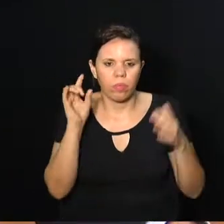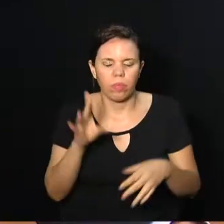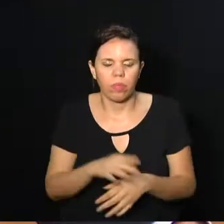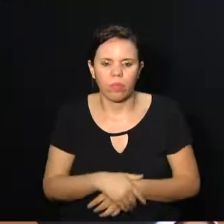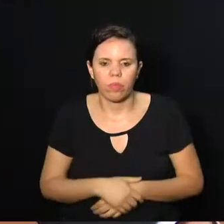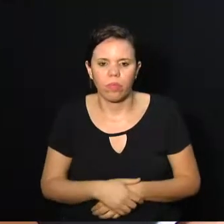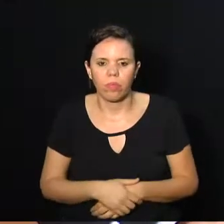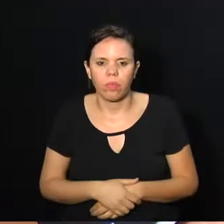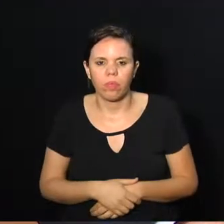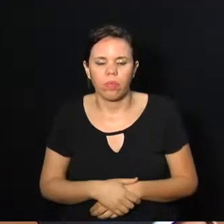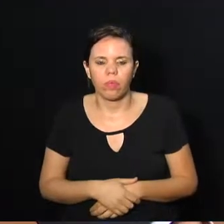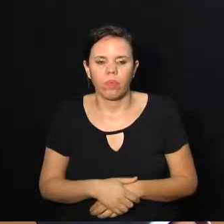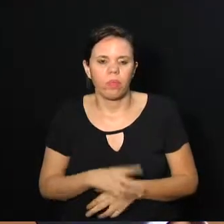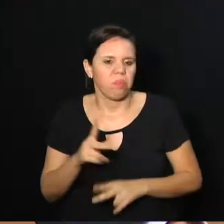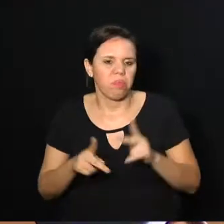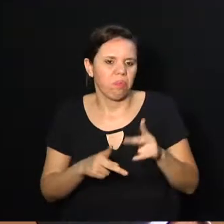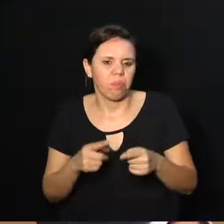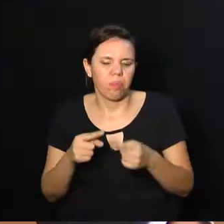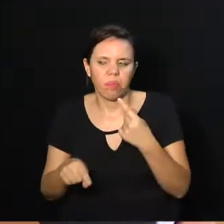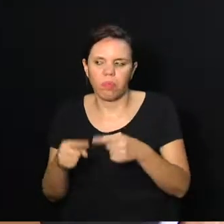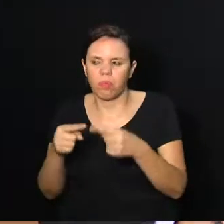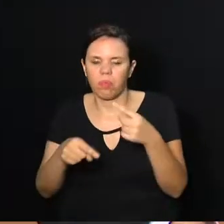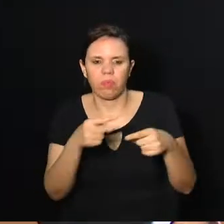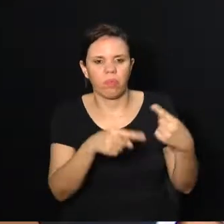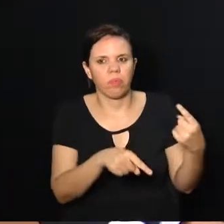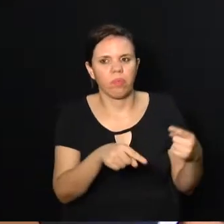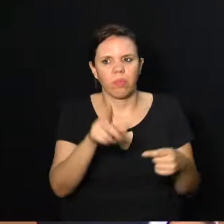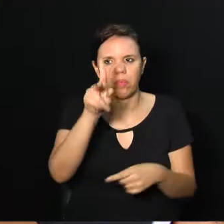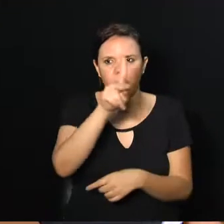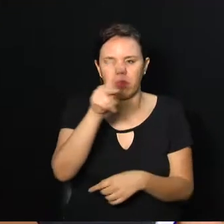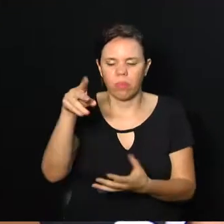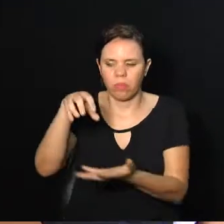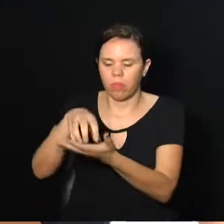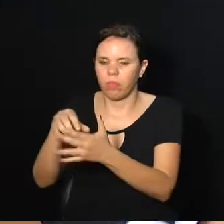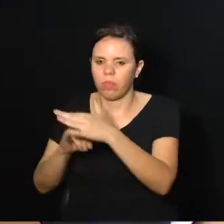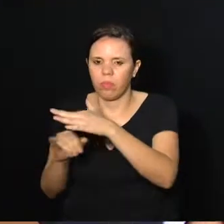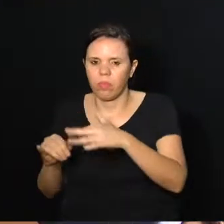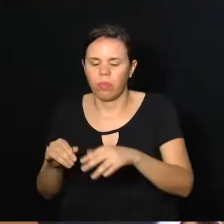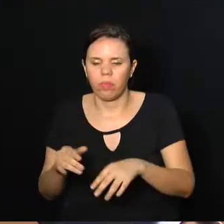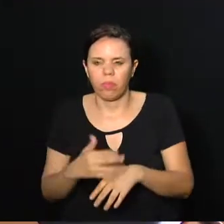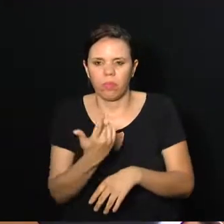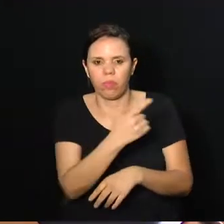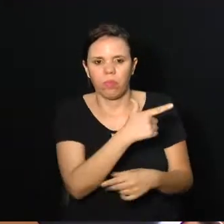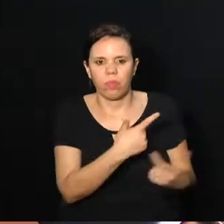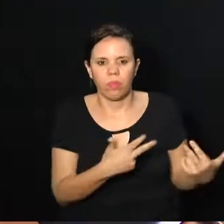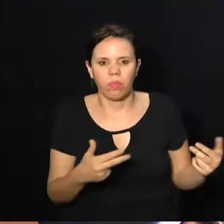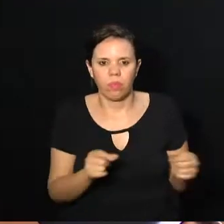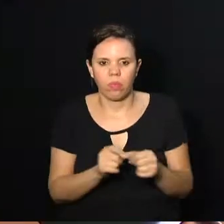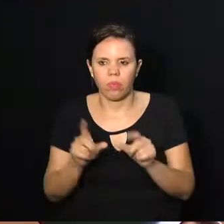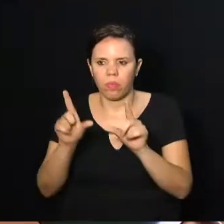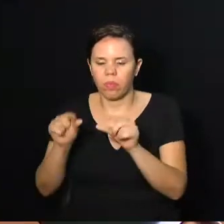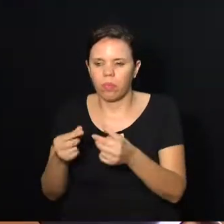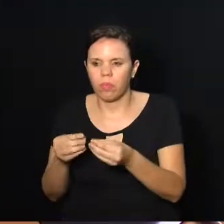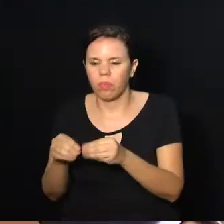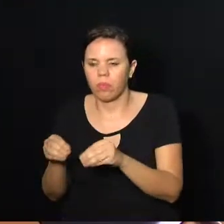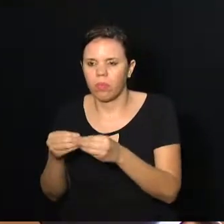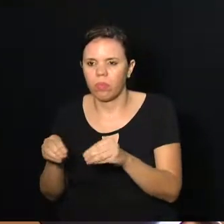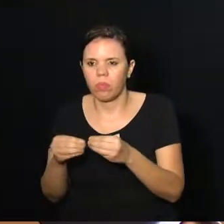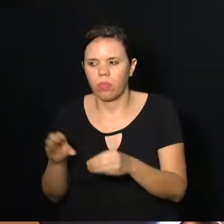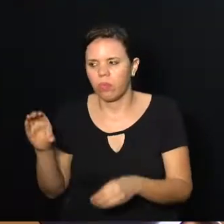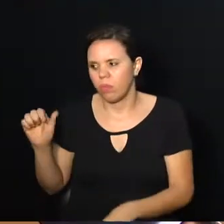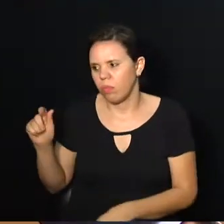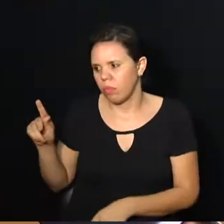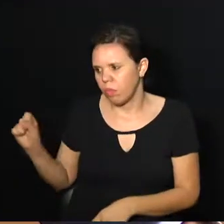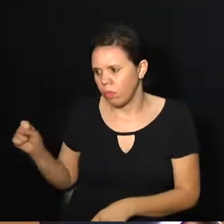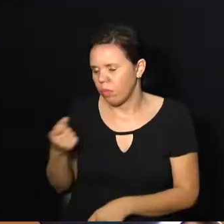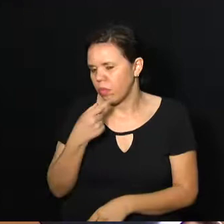se identifica com Padre Haroldo, com comunidade terapêutica, mas se identifica com redução de danos, com CAPS, com